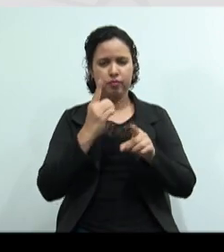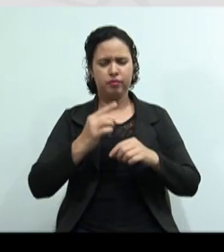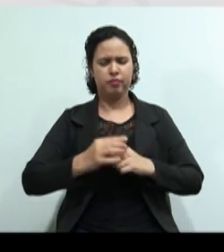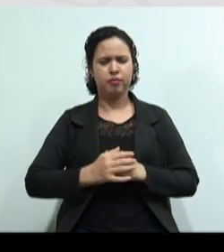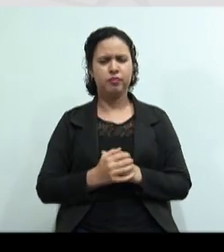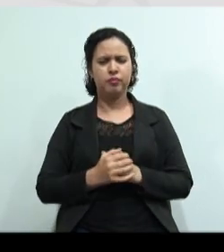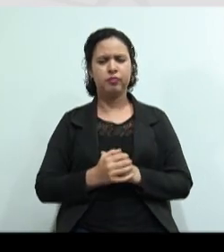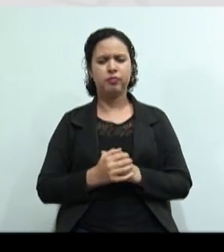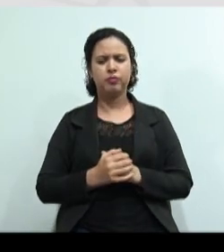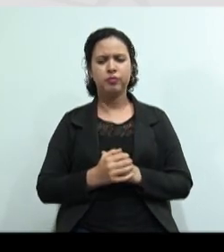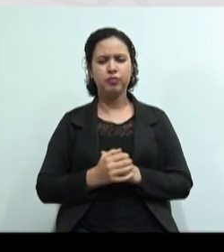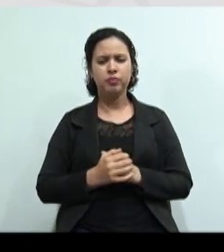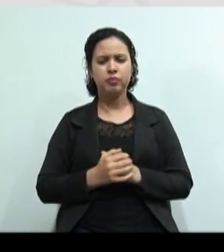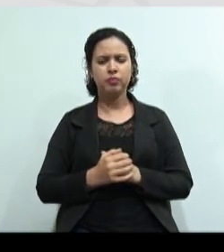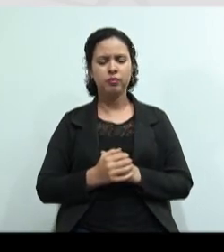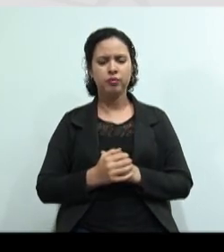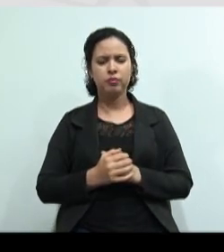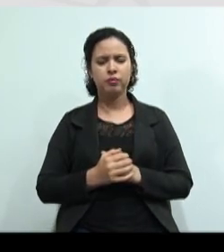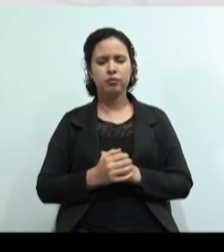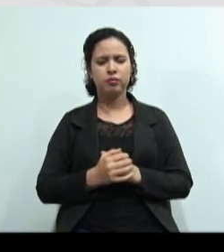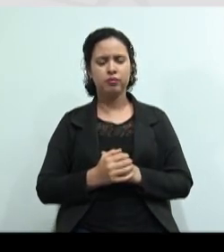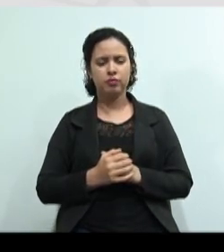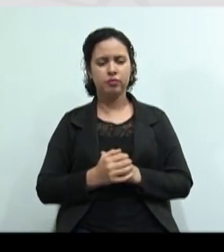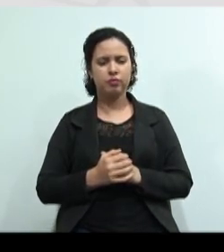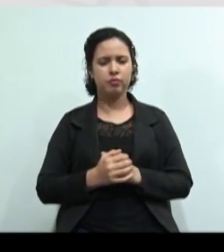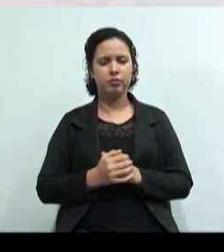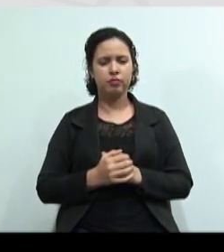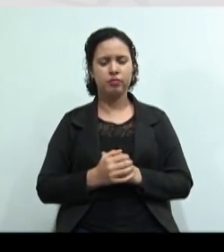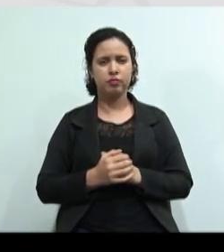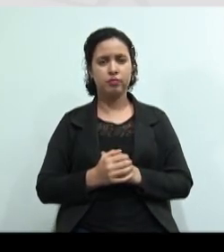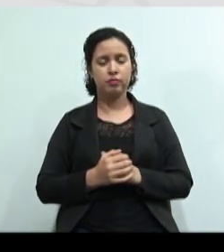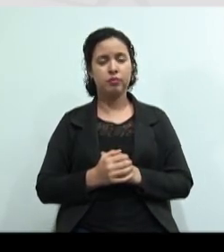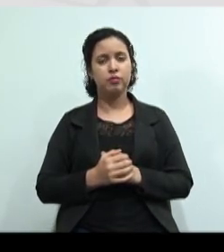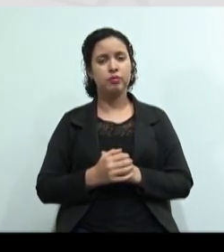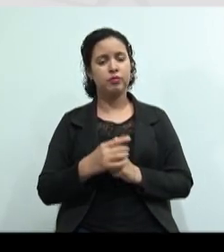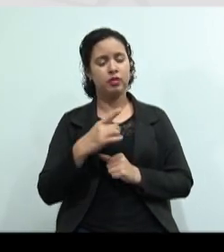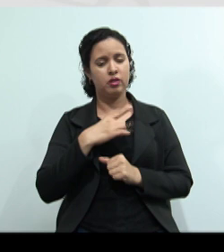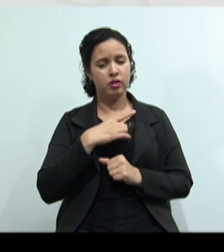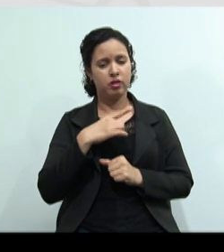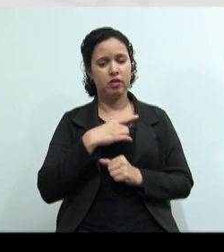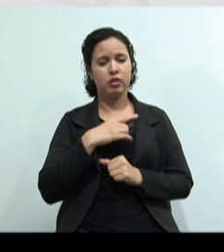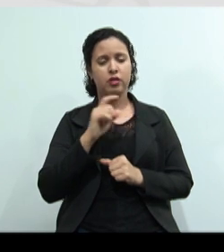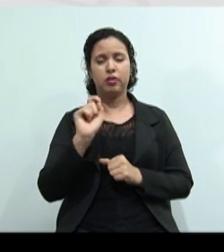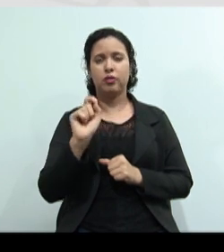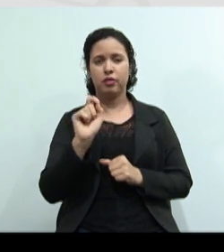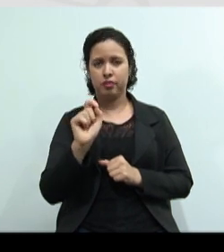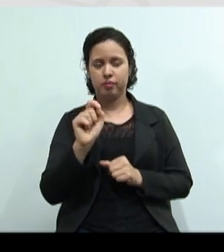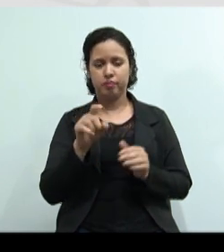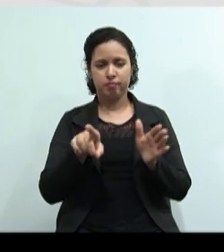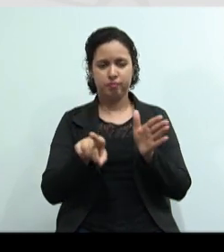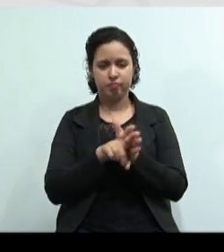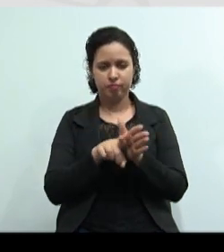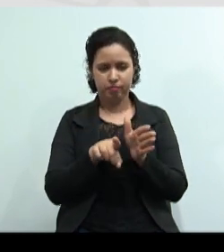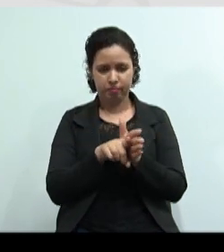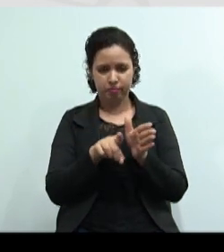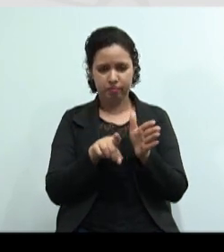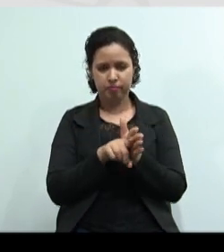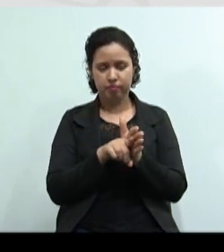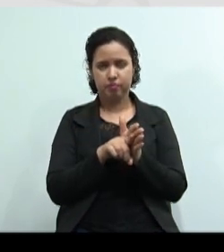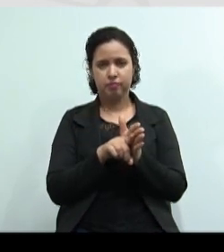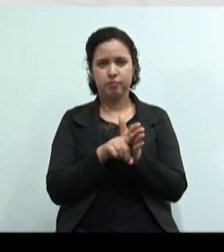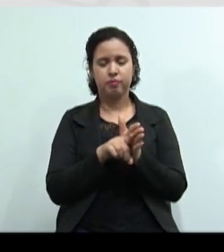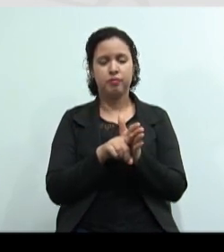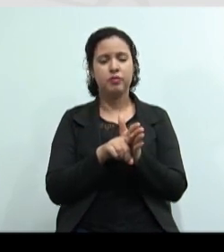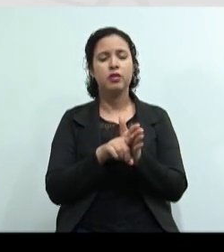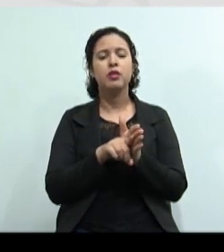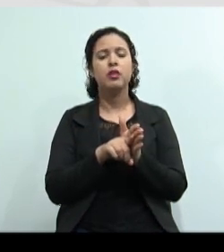slides, desvantagem do sistema de inventário periódico. Sim, então vamos ver a desvantagem.